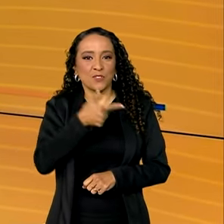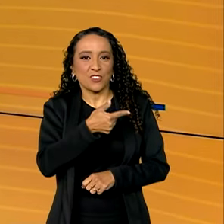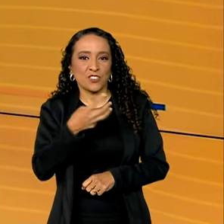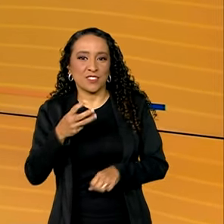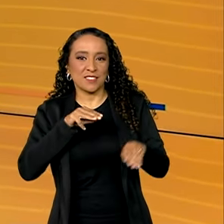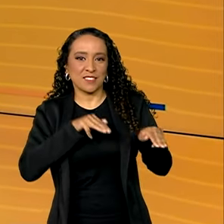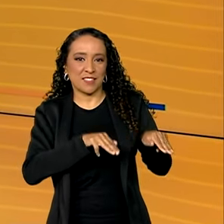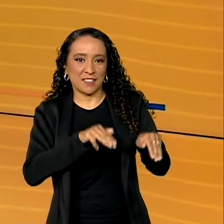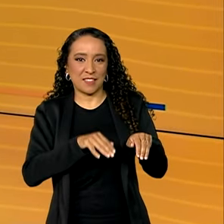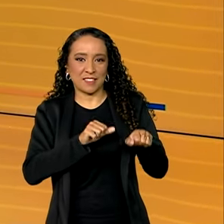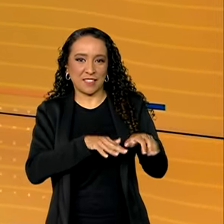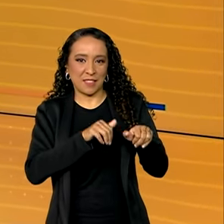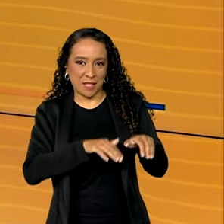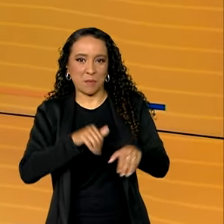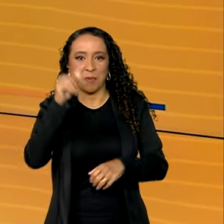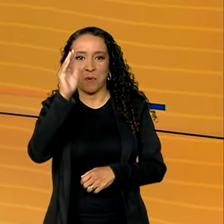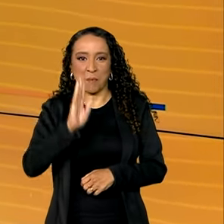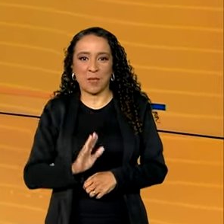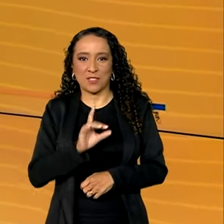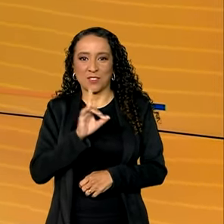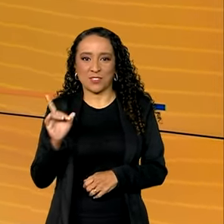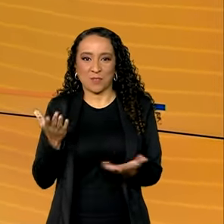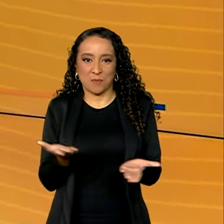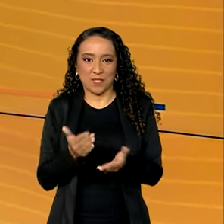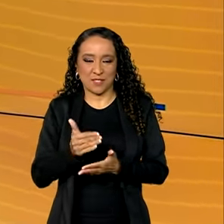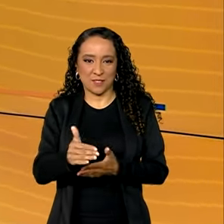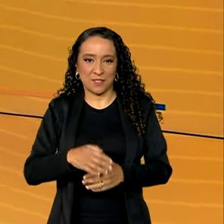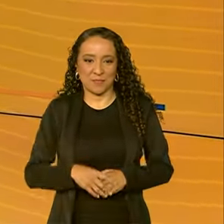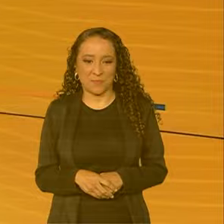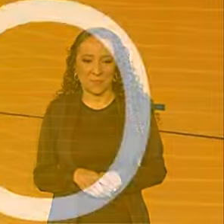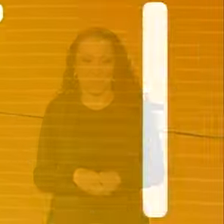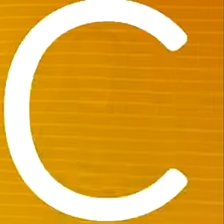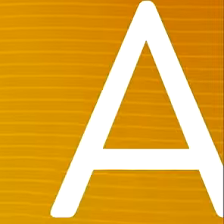de setembro, o Brasil em Dia começa agora.